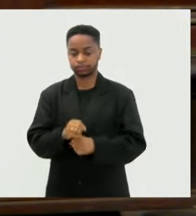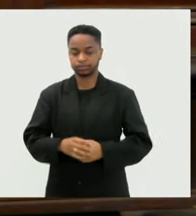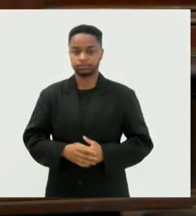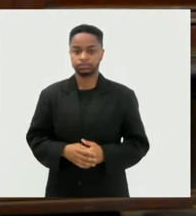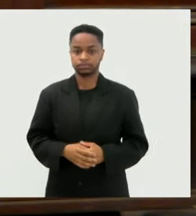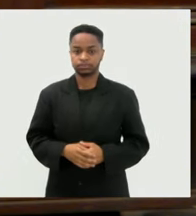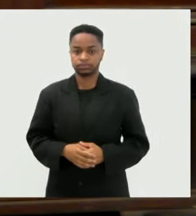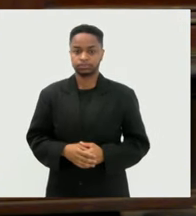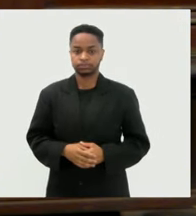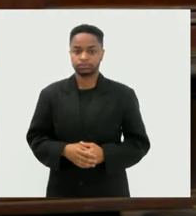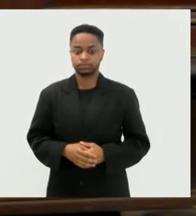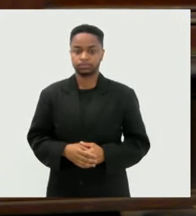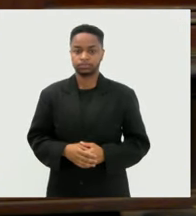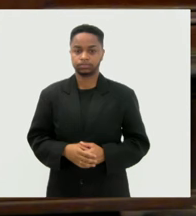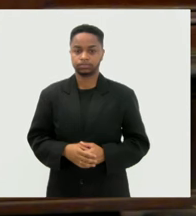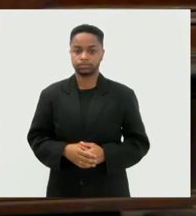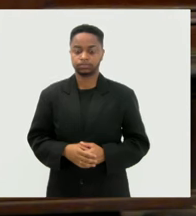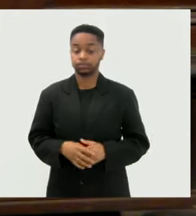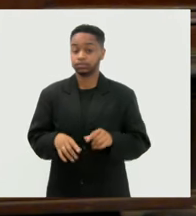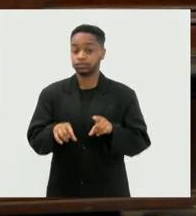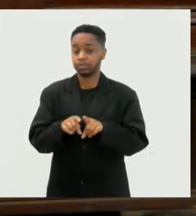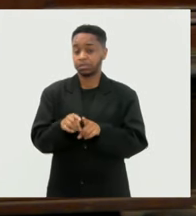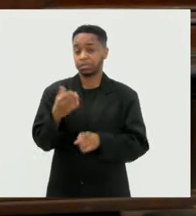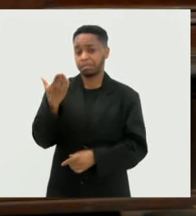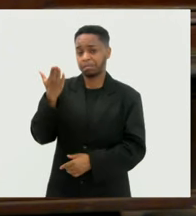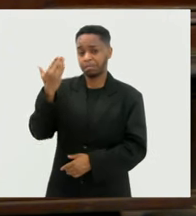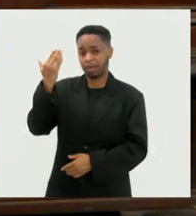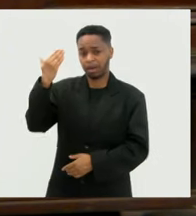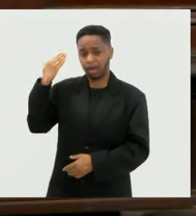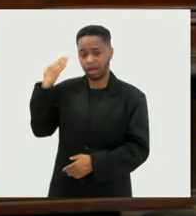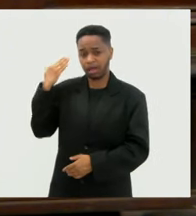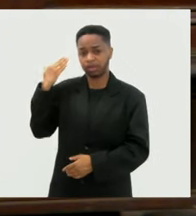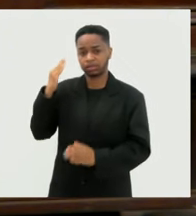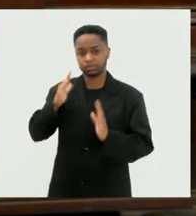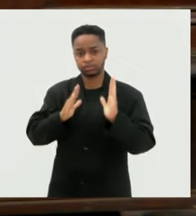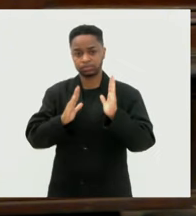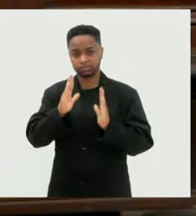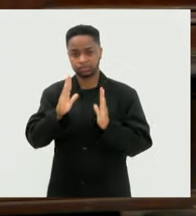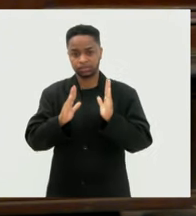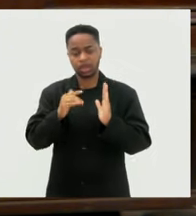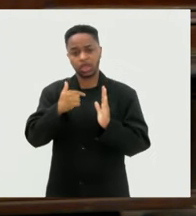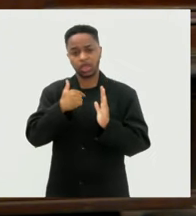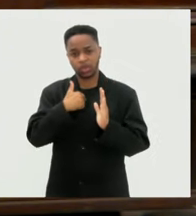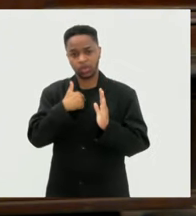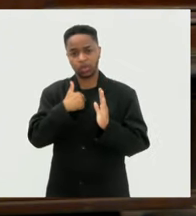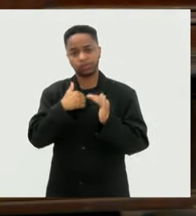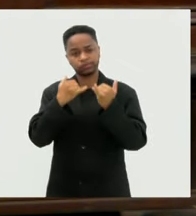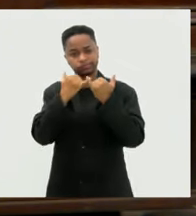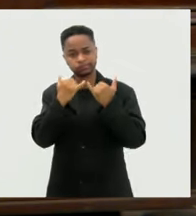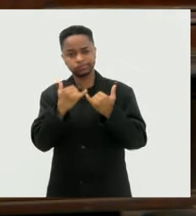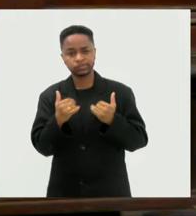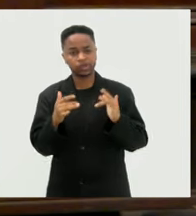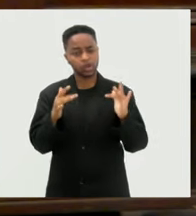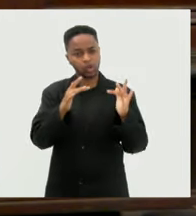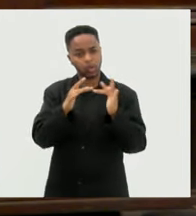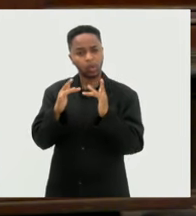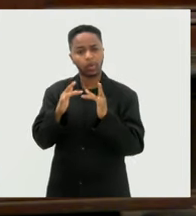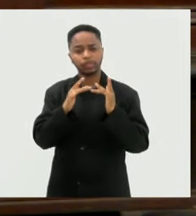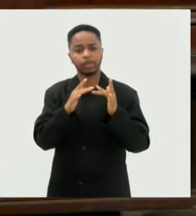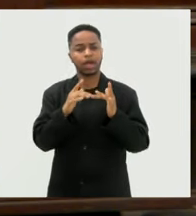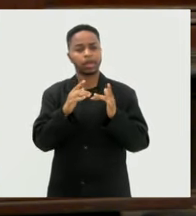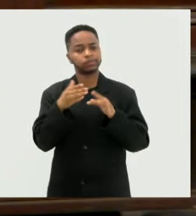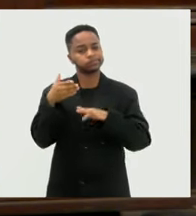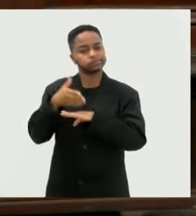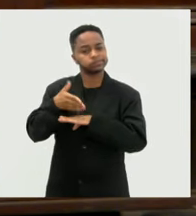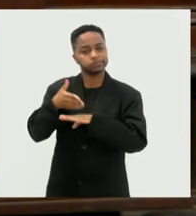E na minha época, que eu era mais próximo do carnaval, tinha um